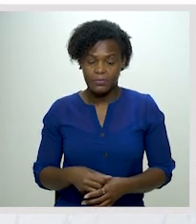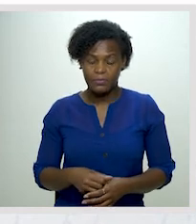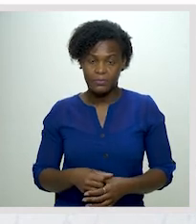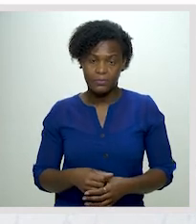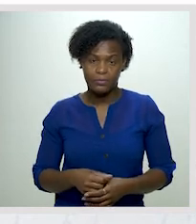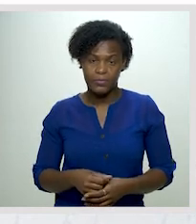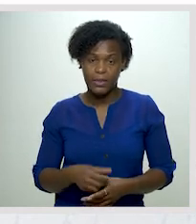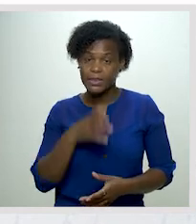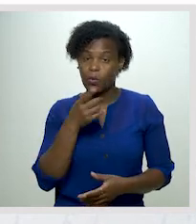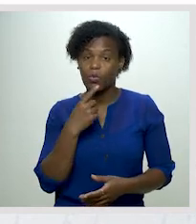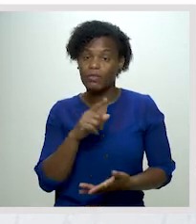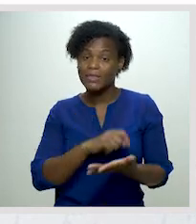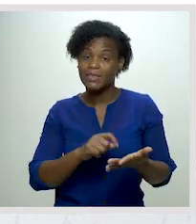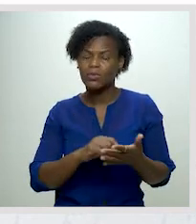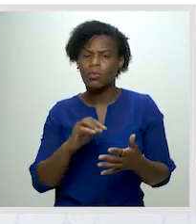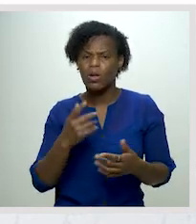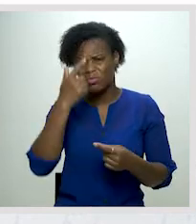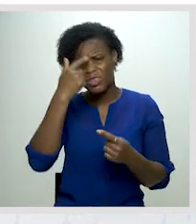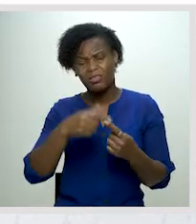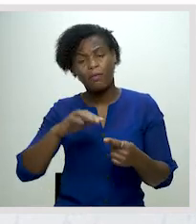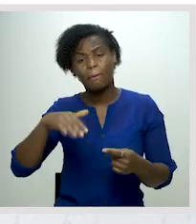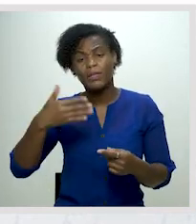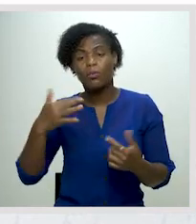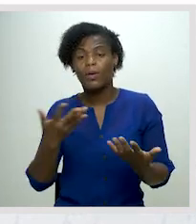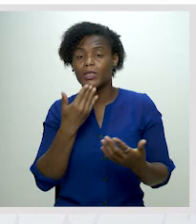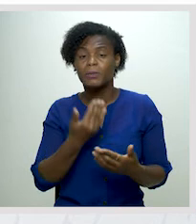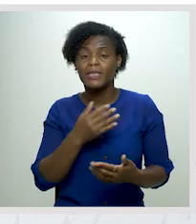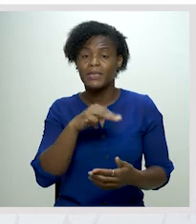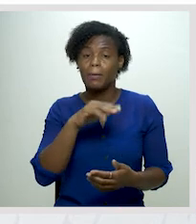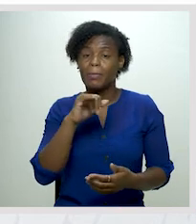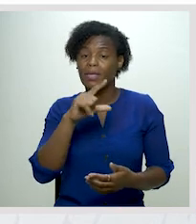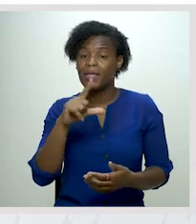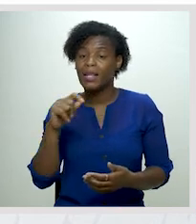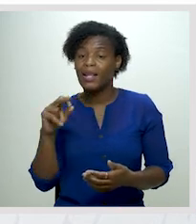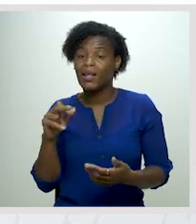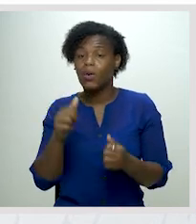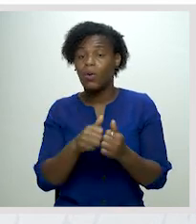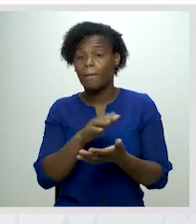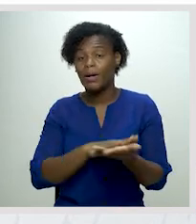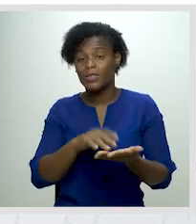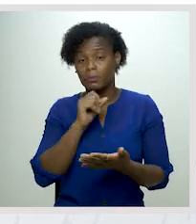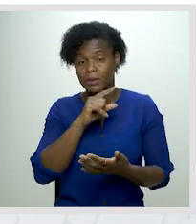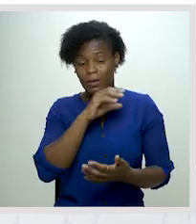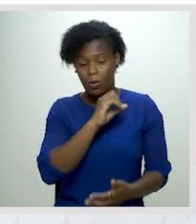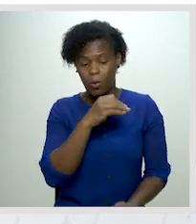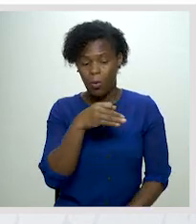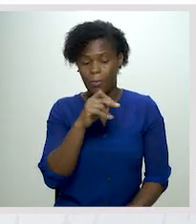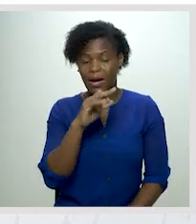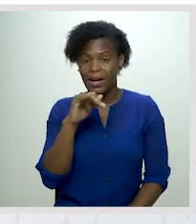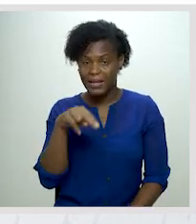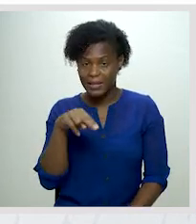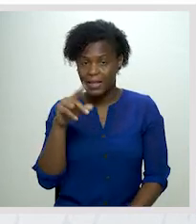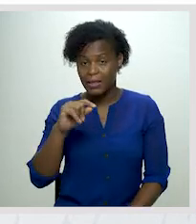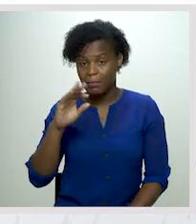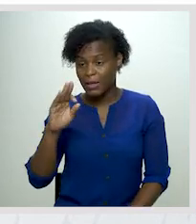repito de novo o exercício, qual foi o principal objetivo da experiência de Miller, baseada na hipótese do Perrin